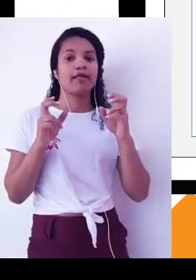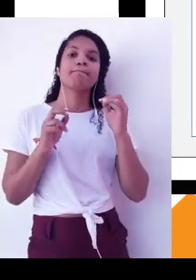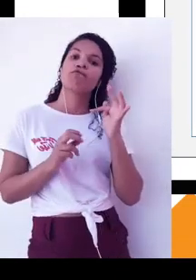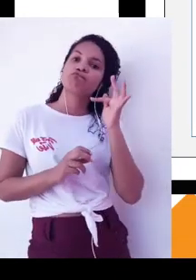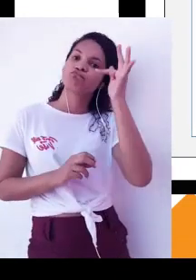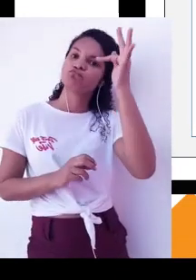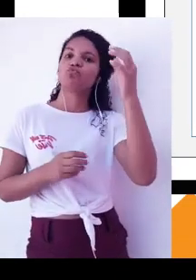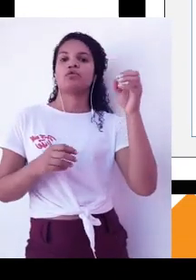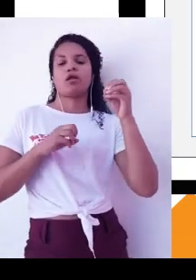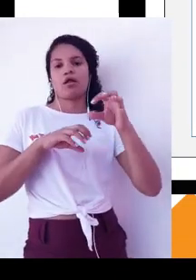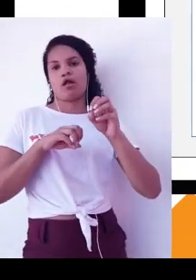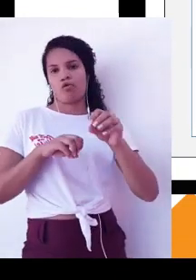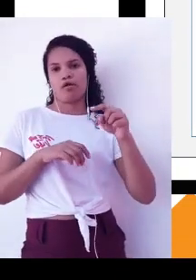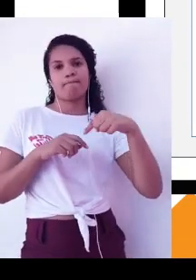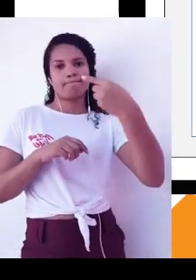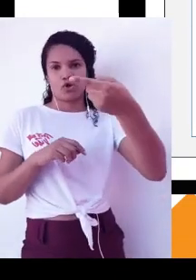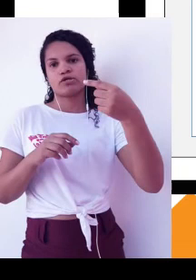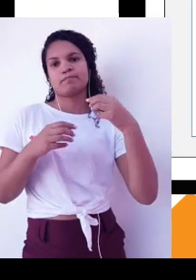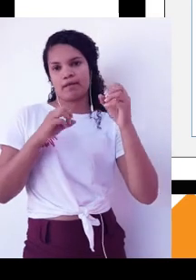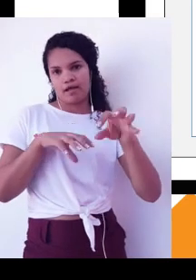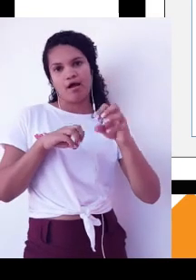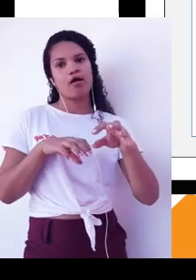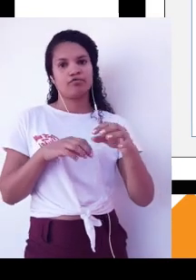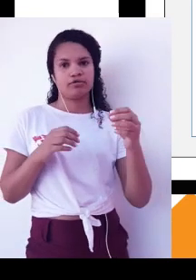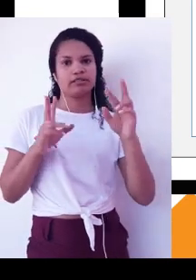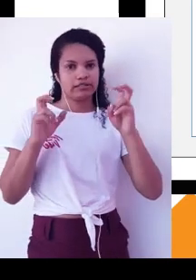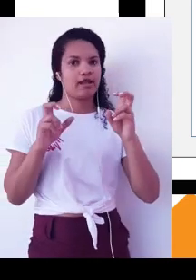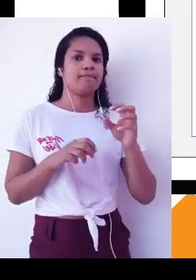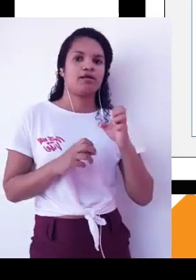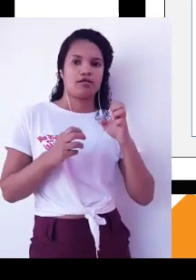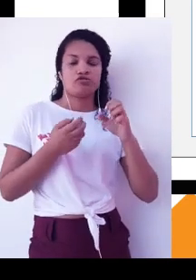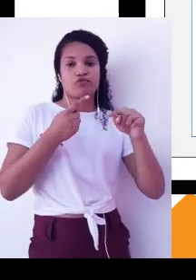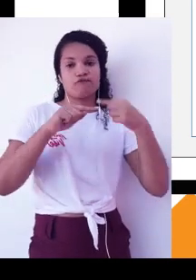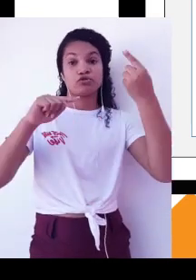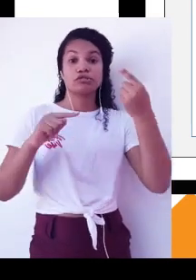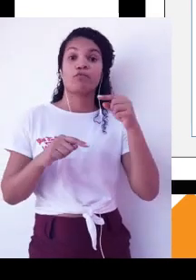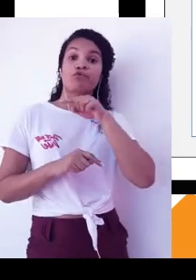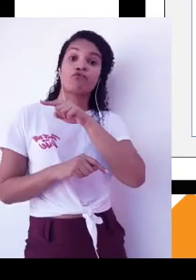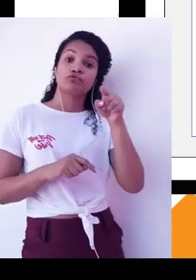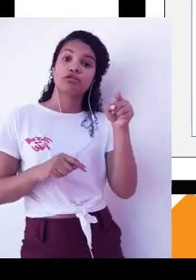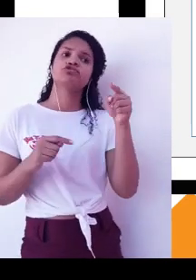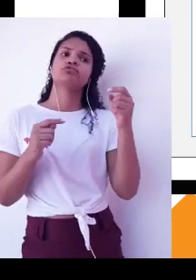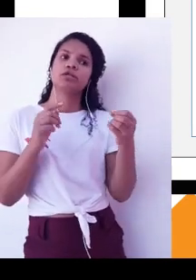o que nós vamos abordar na próxima aula sobre evolução. Desenvolvam o assunto com seus